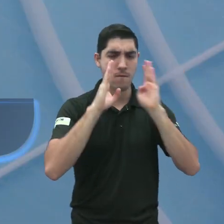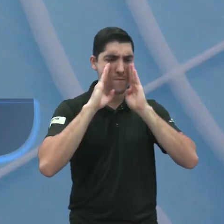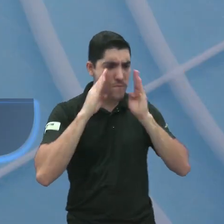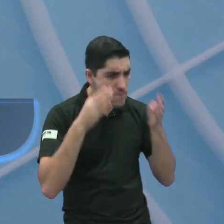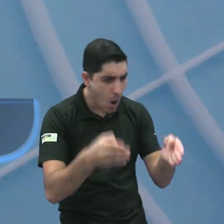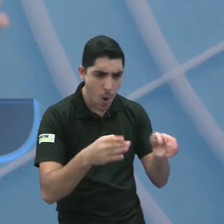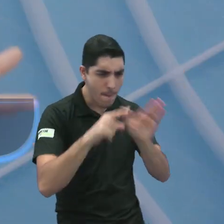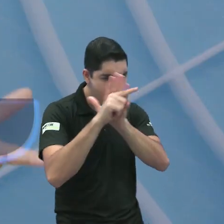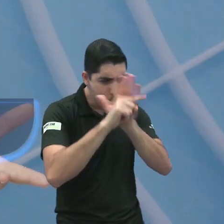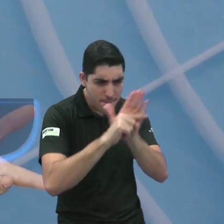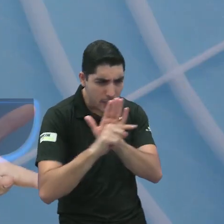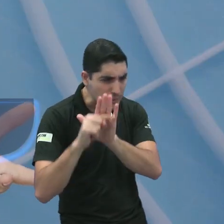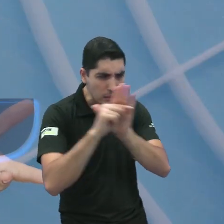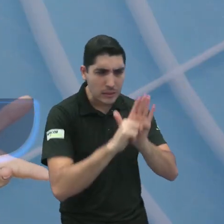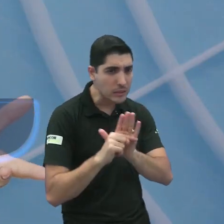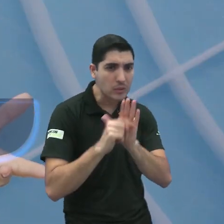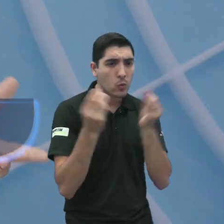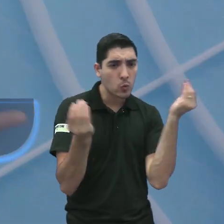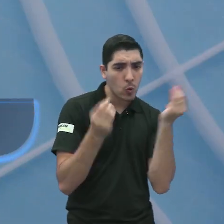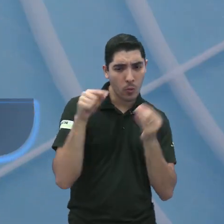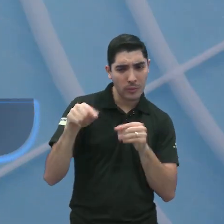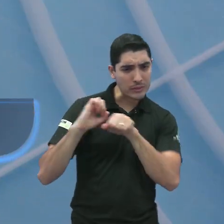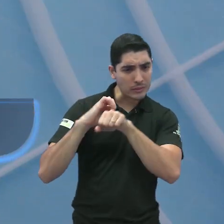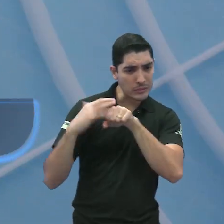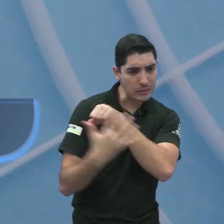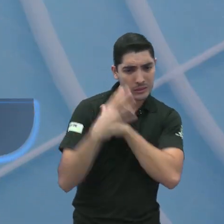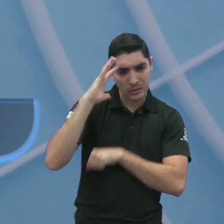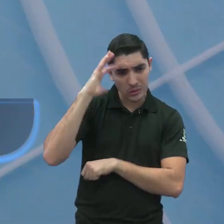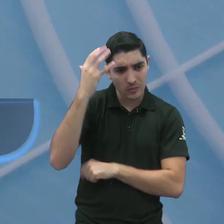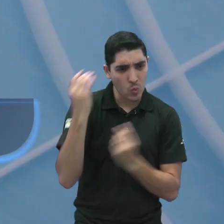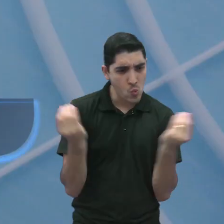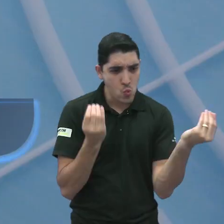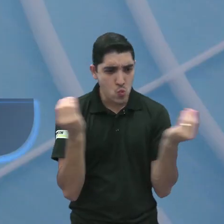pesquisas de soluções para o Covid. Então,